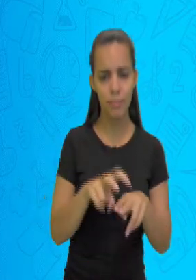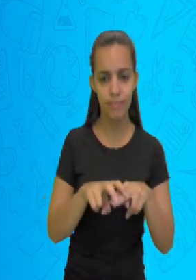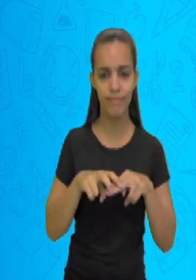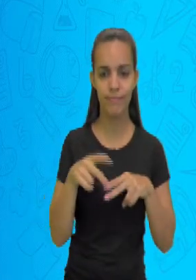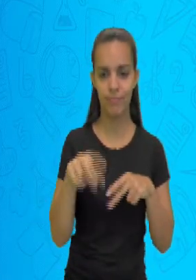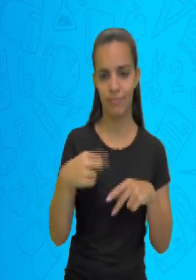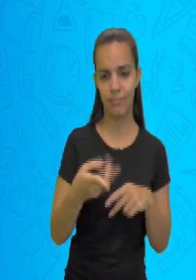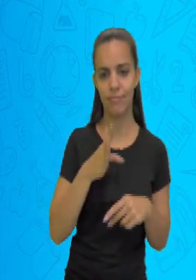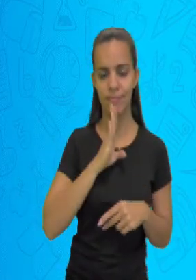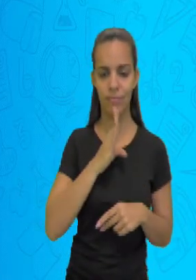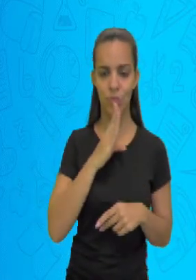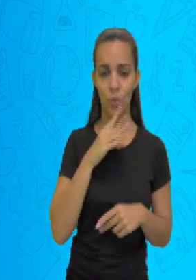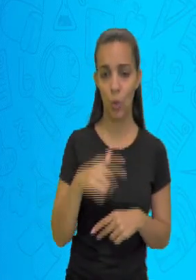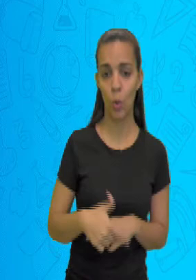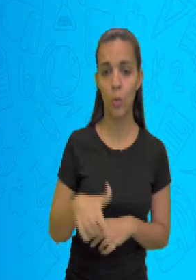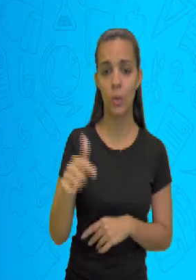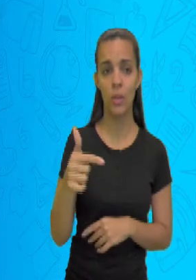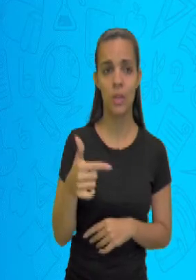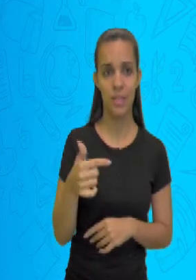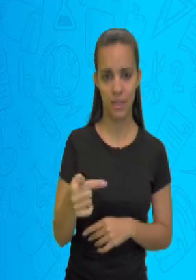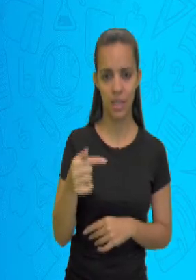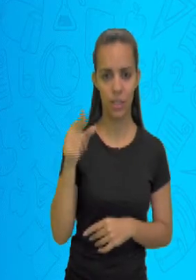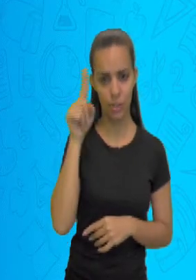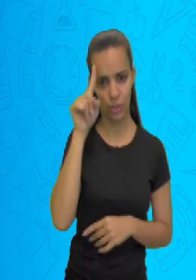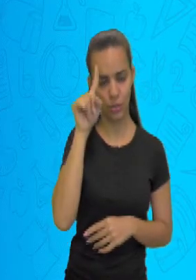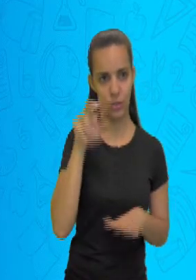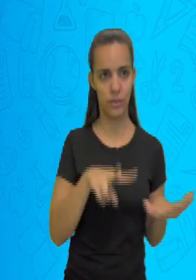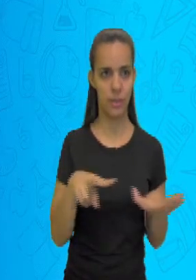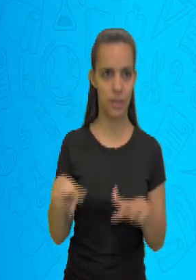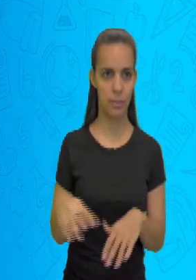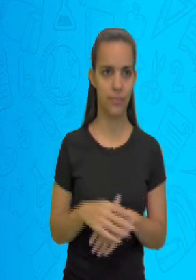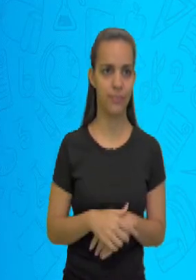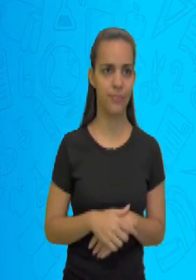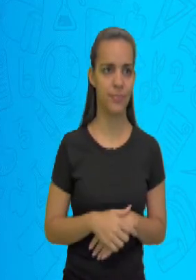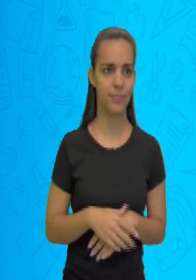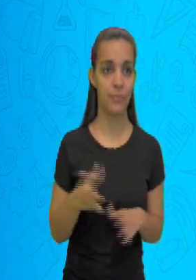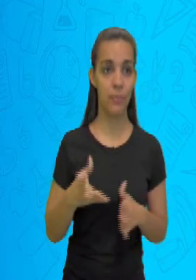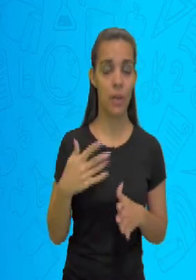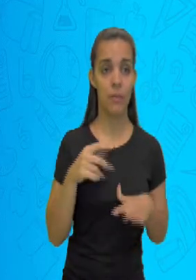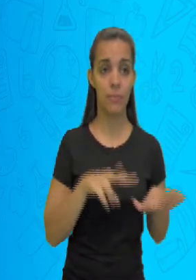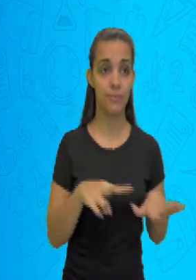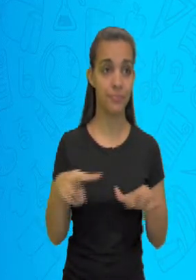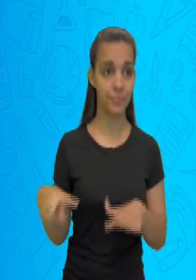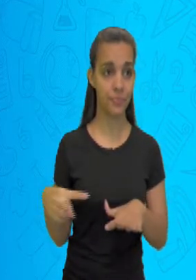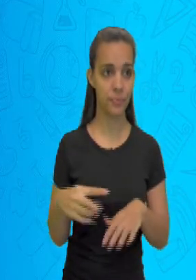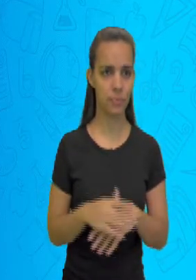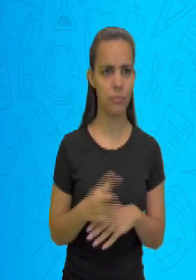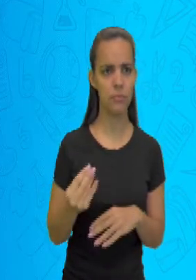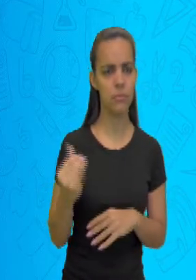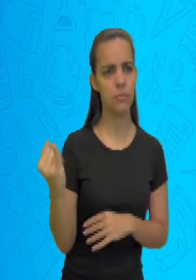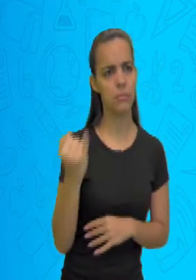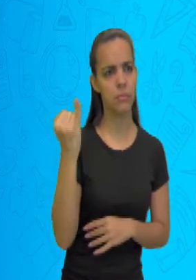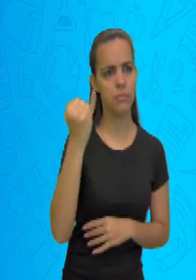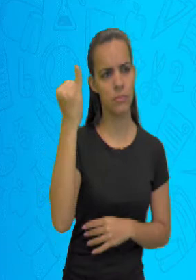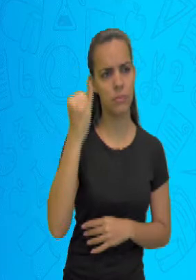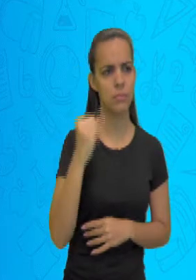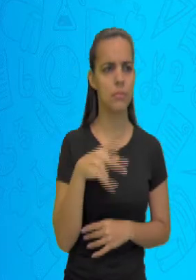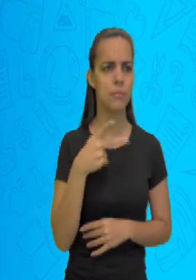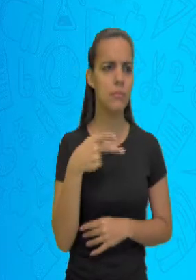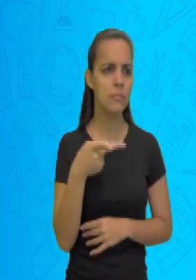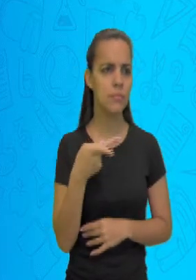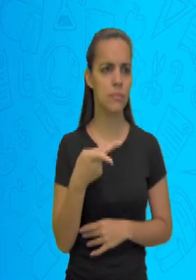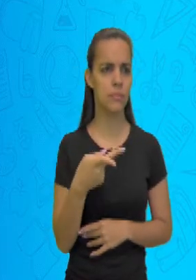7 manhãs. Então, vamos lá. As semanas, vamos observar. É muito importante falar para vocês